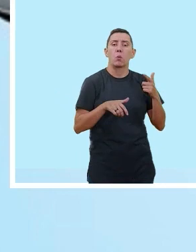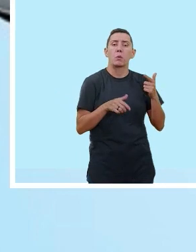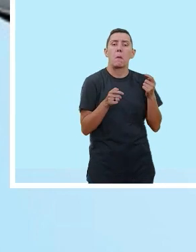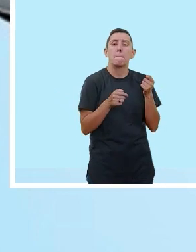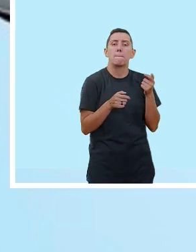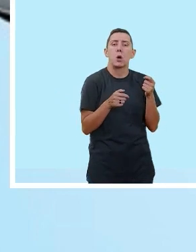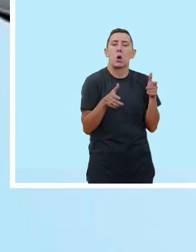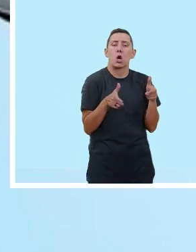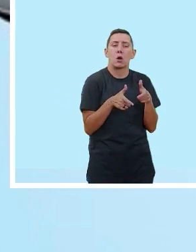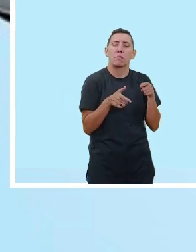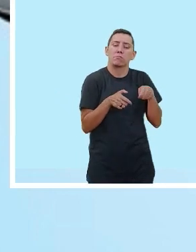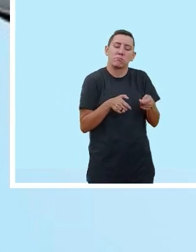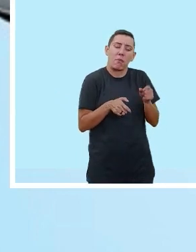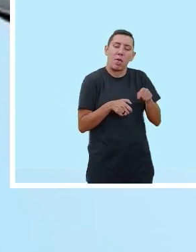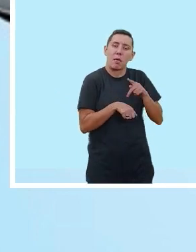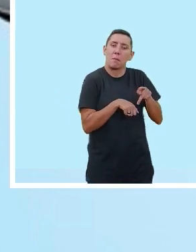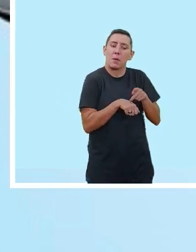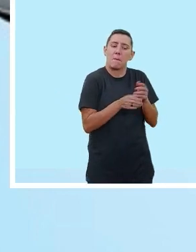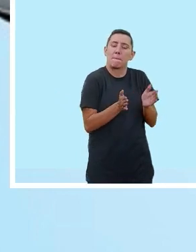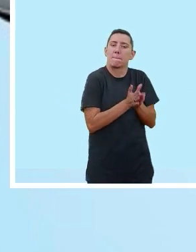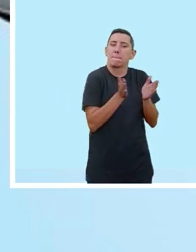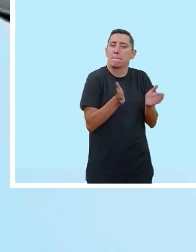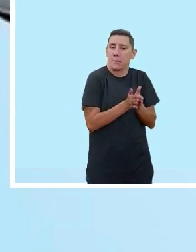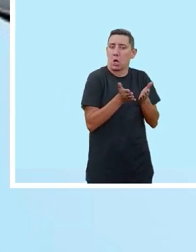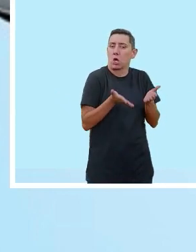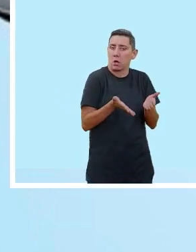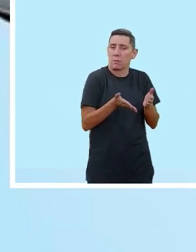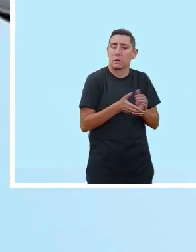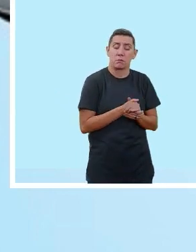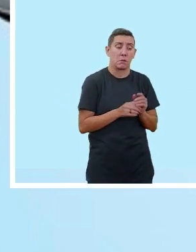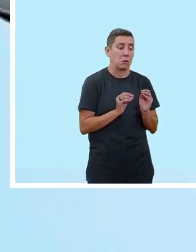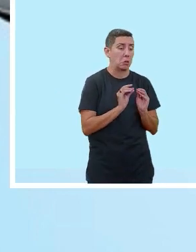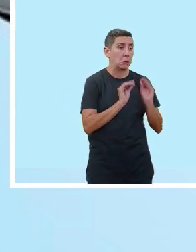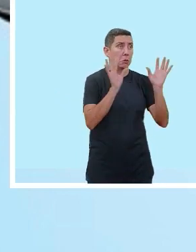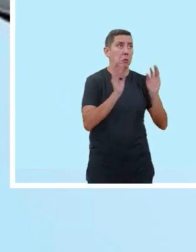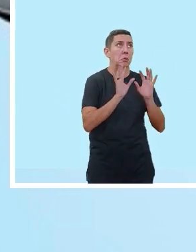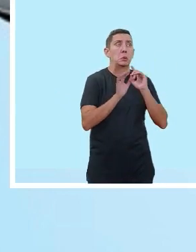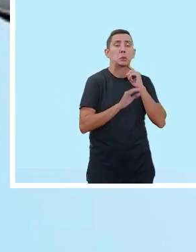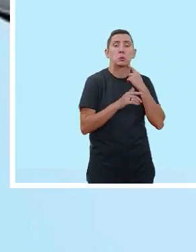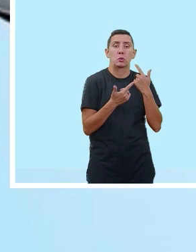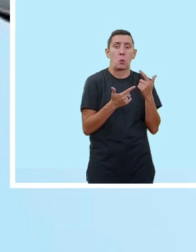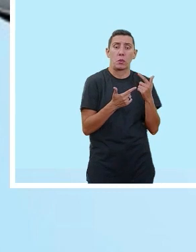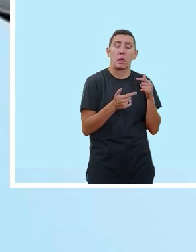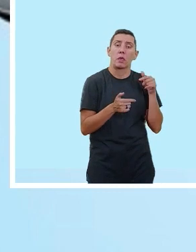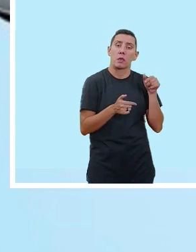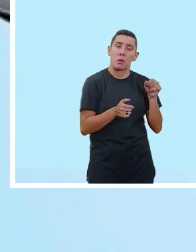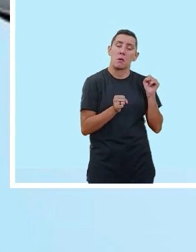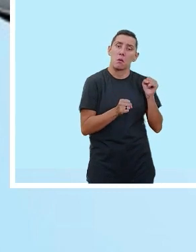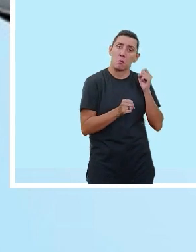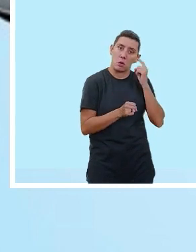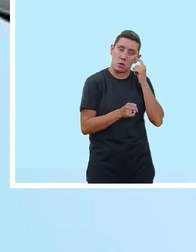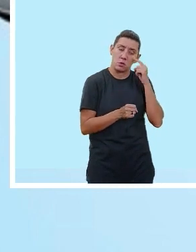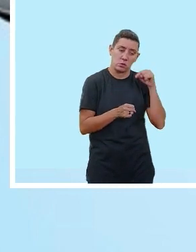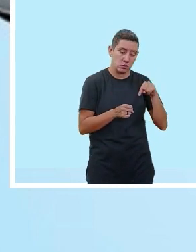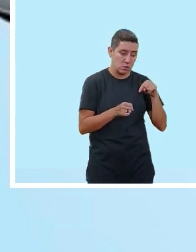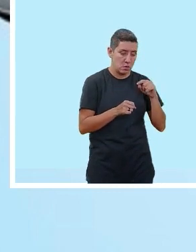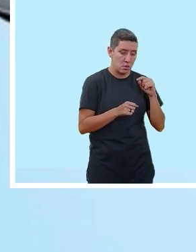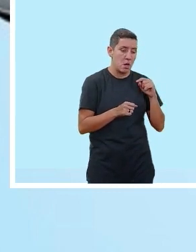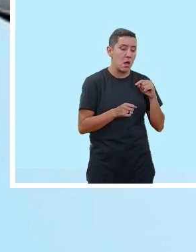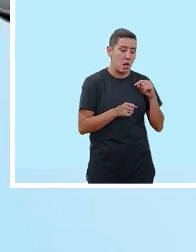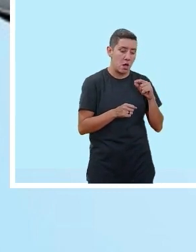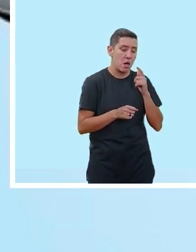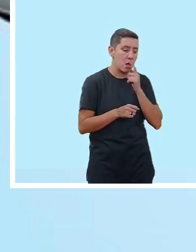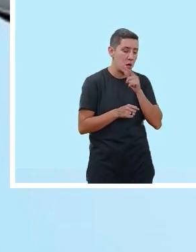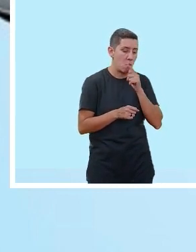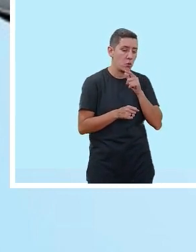totalidade do seu limite de emissão, ele pode criar créditos e vender para outro país, instituições, né? E com